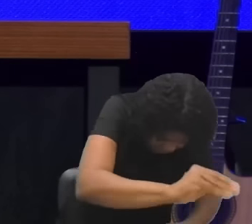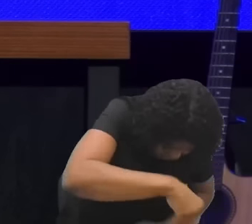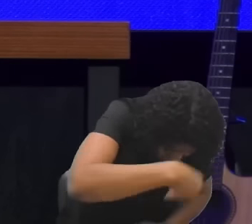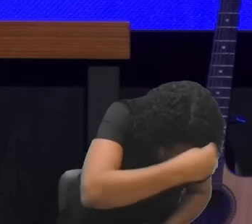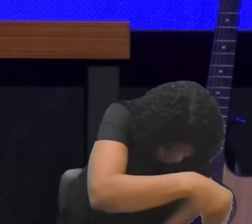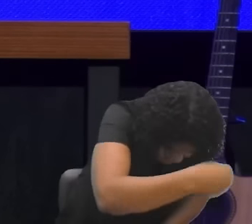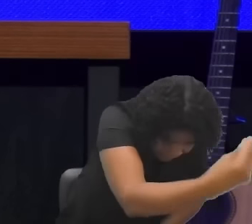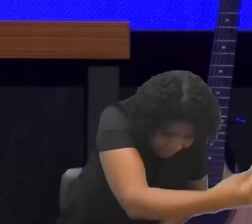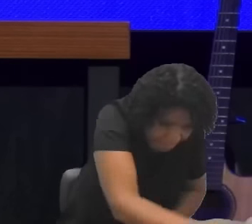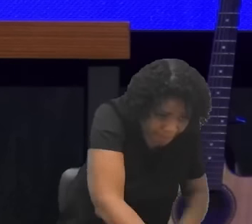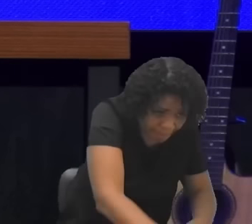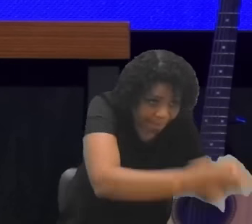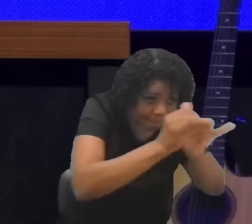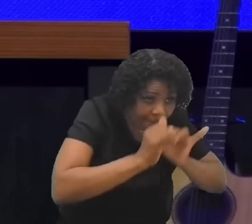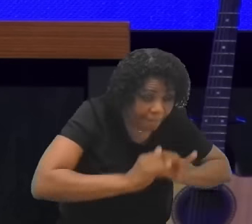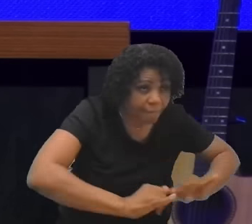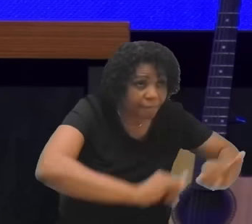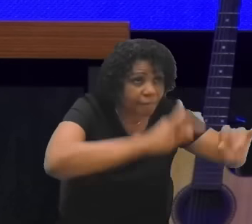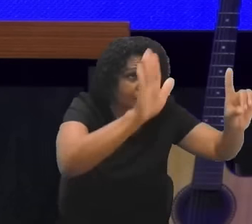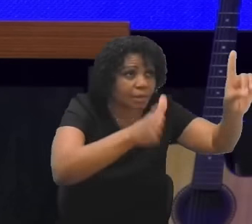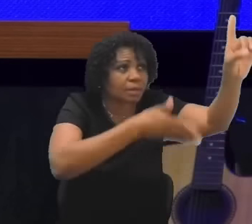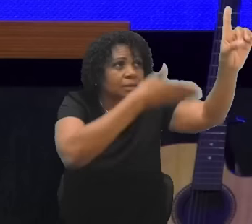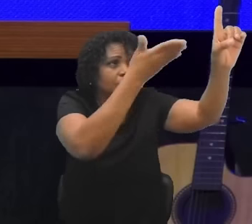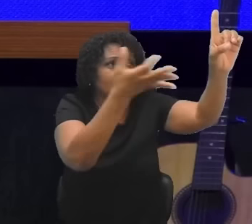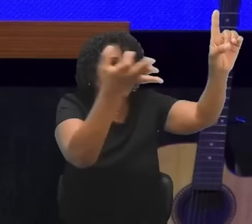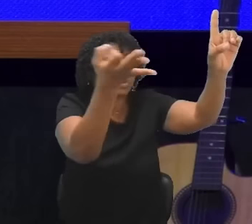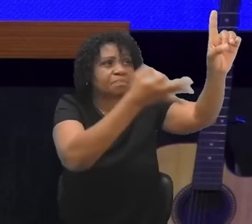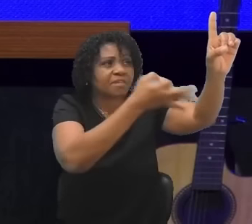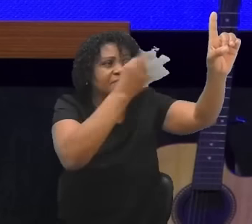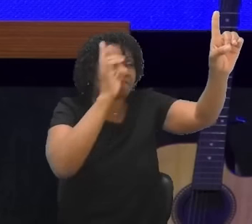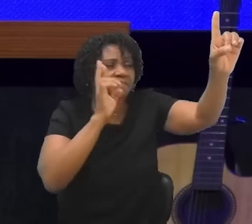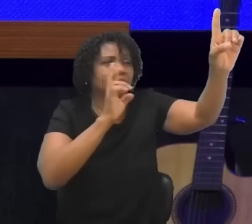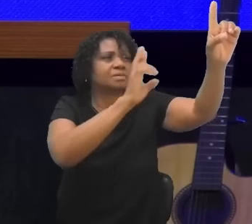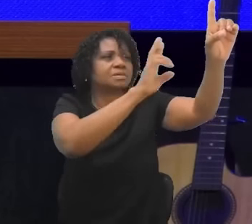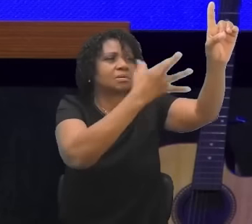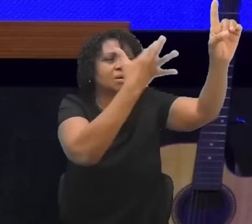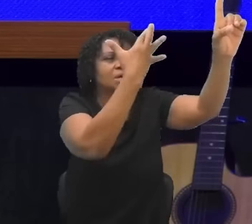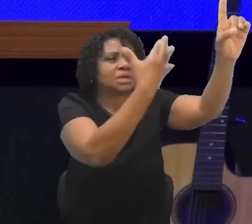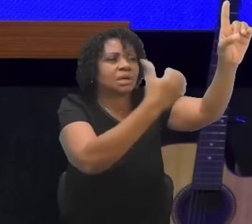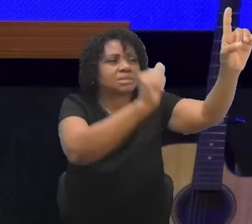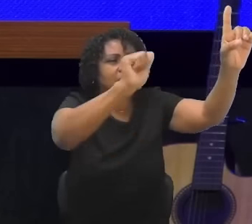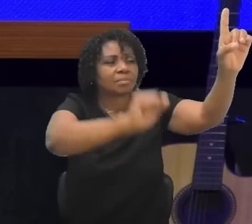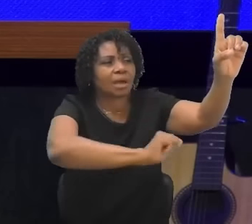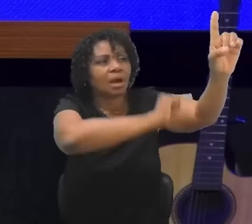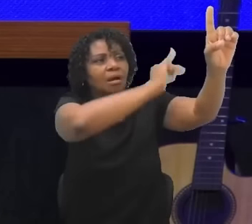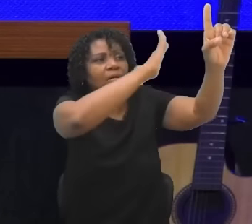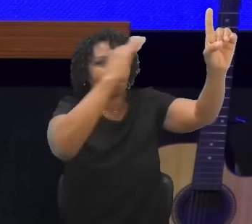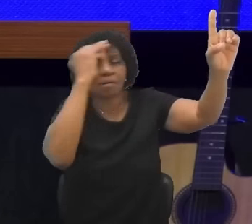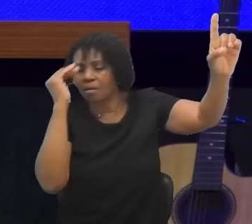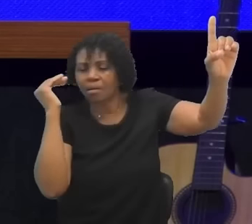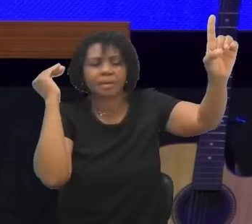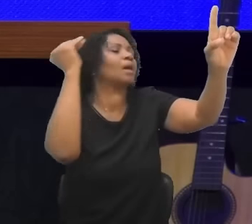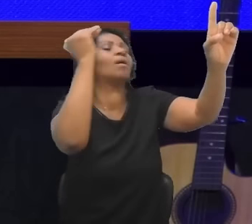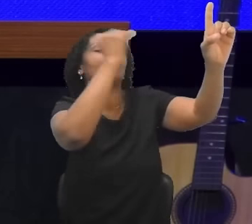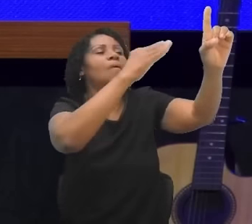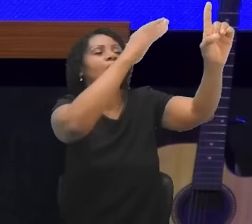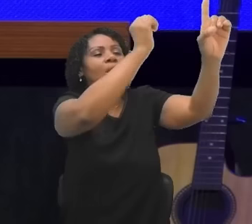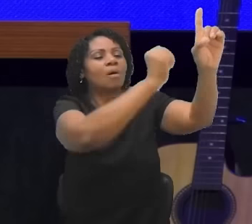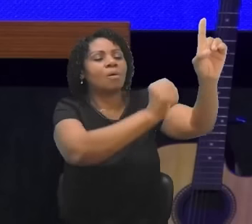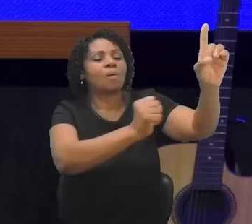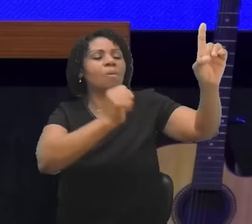trono, proclamando: Tu és digno, Senhor e Deus nosso, de receber a glória, a honra, o